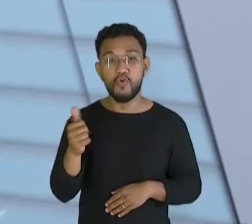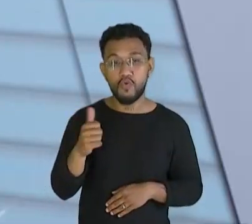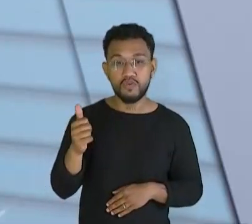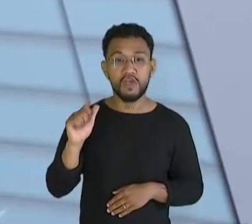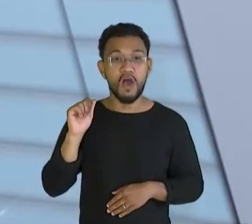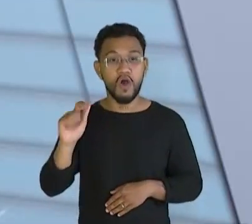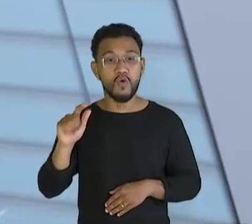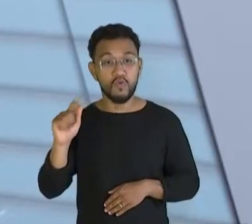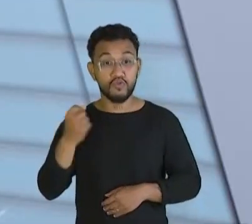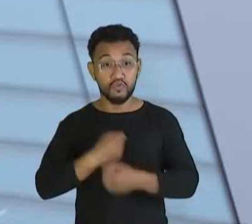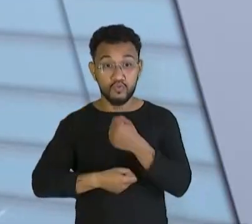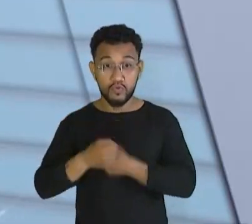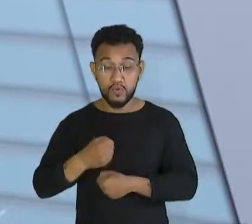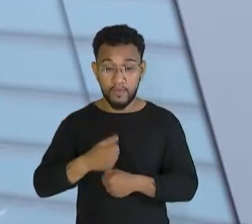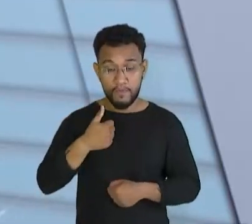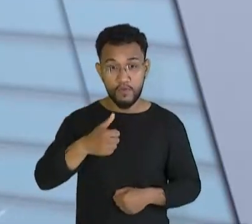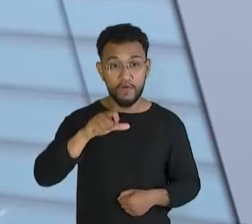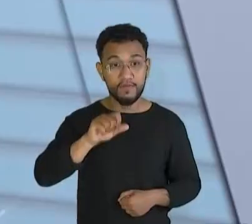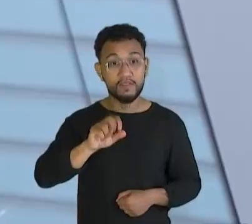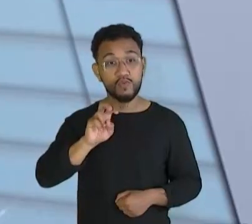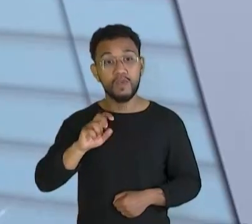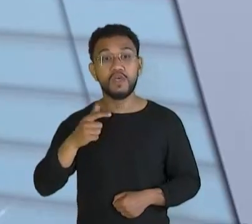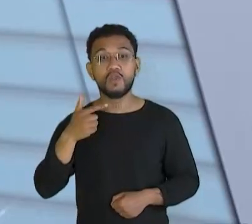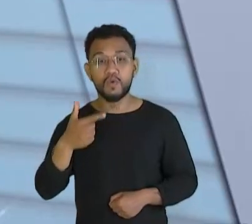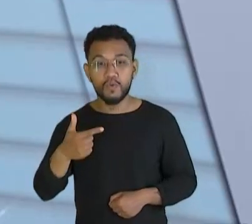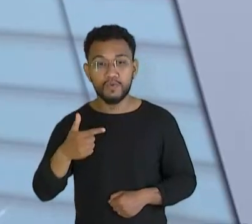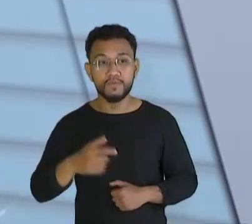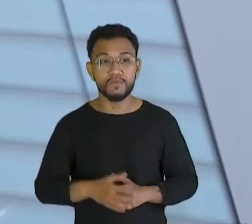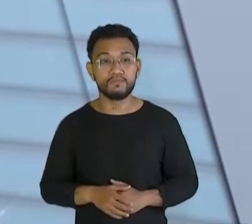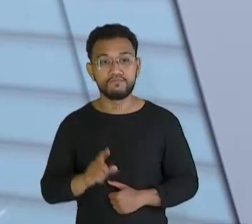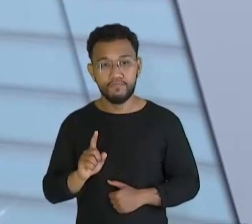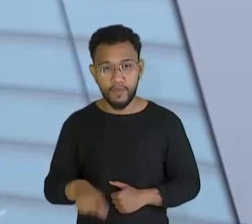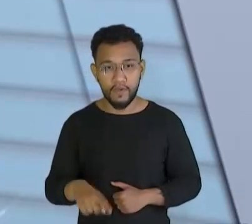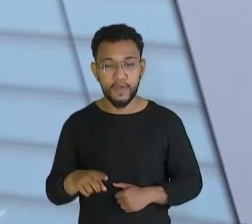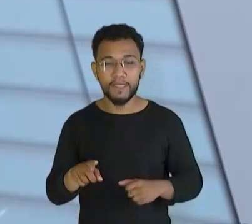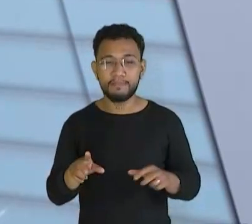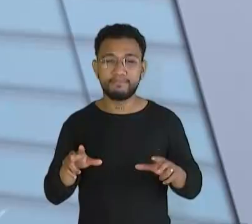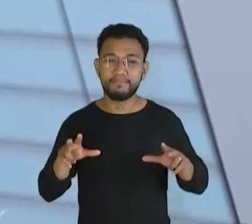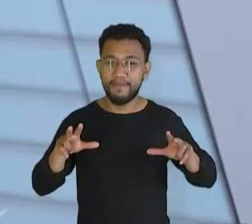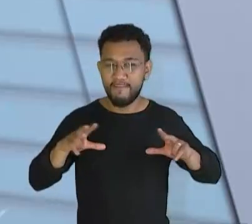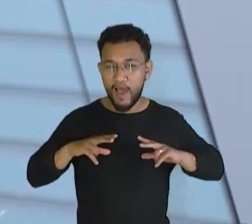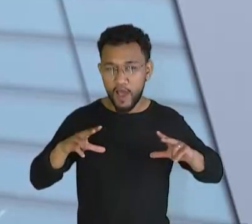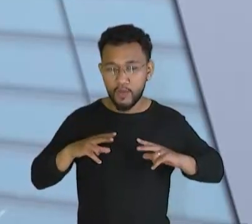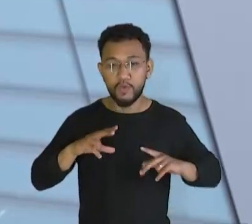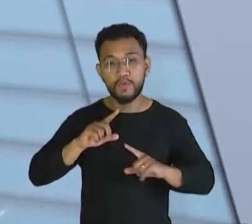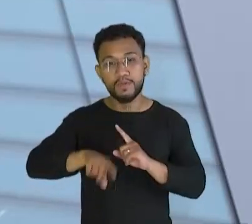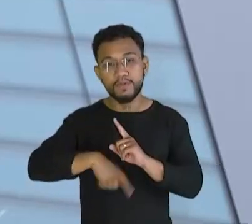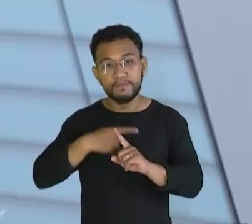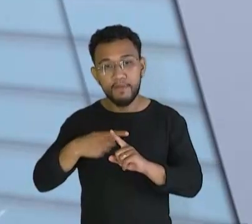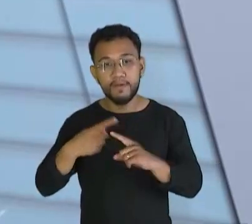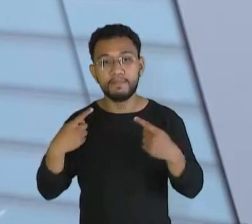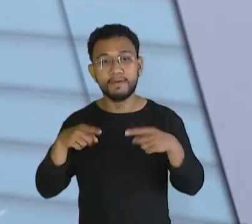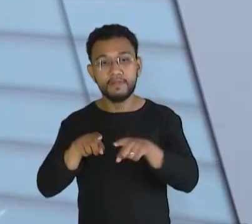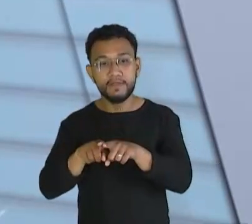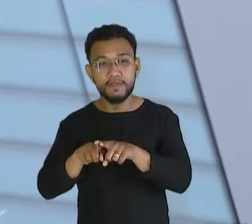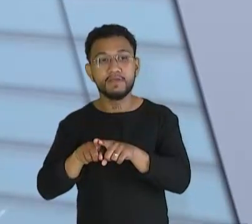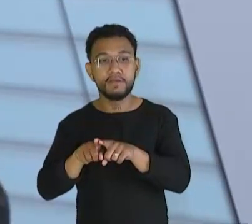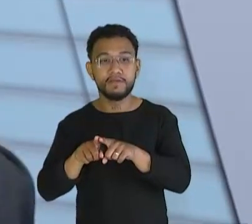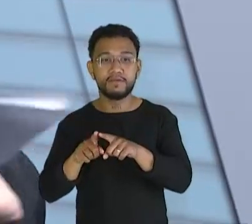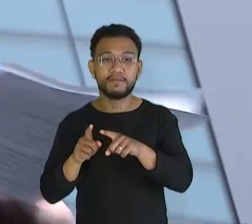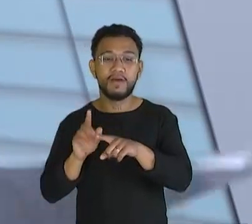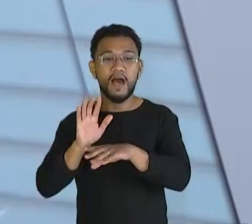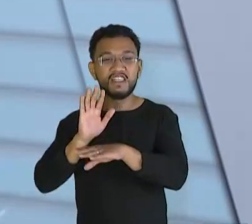agosto de 1952. É pessoa jurídica, de direito privado e filantrópica de caráter assistencial.